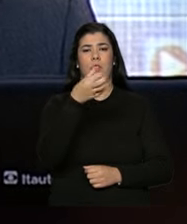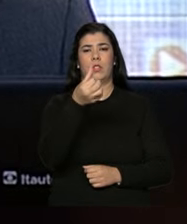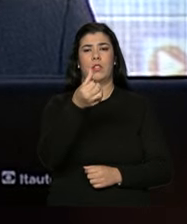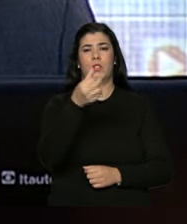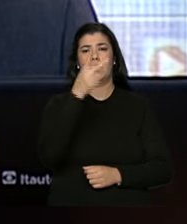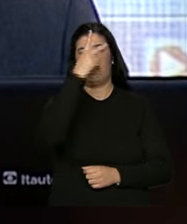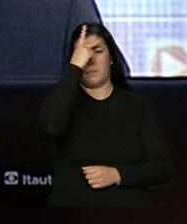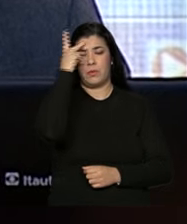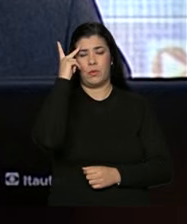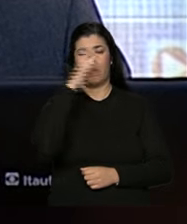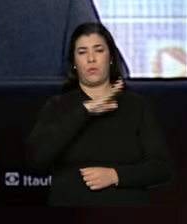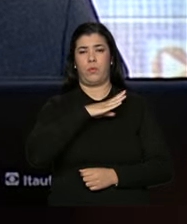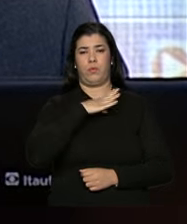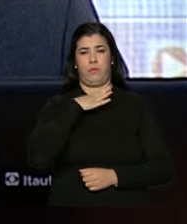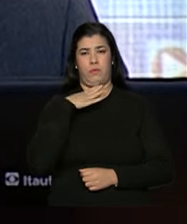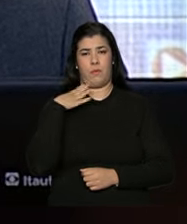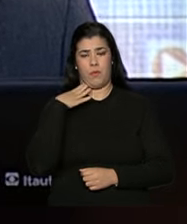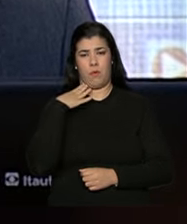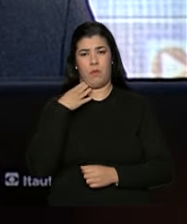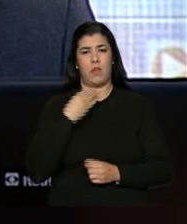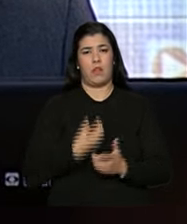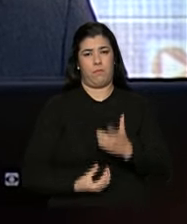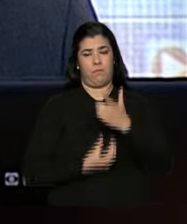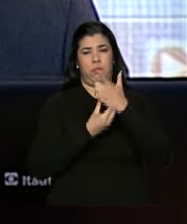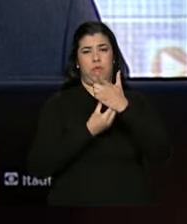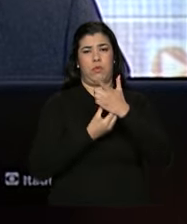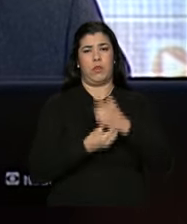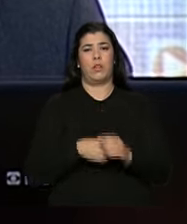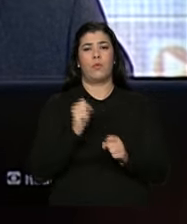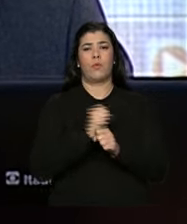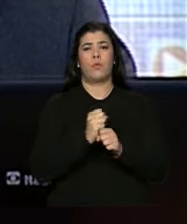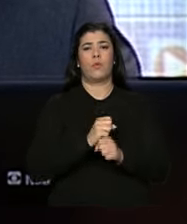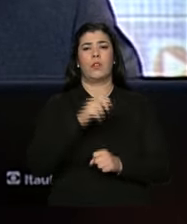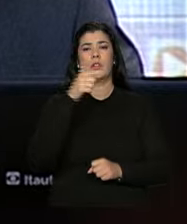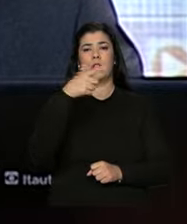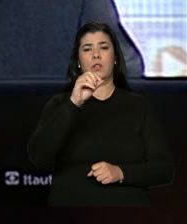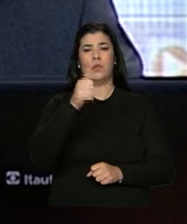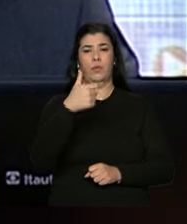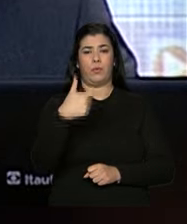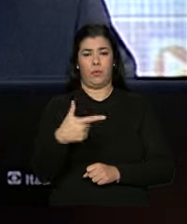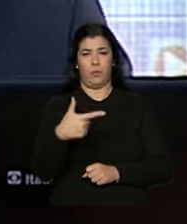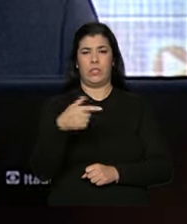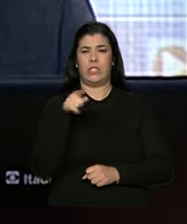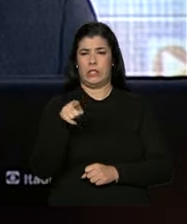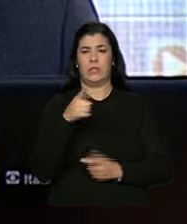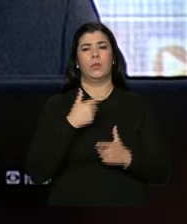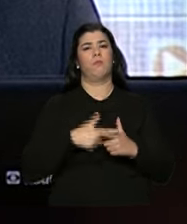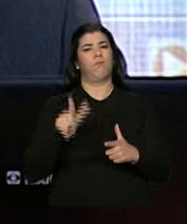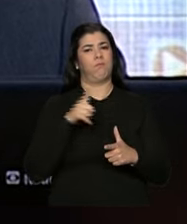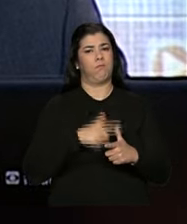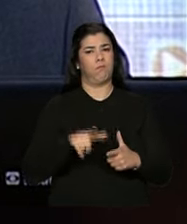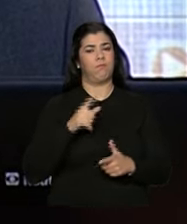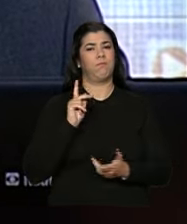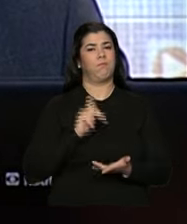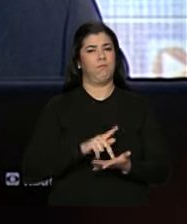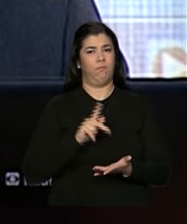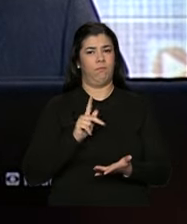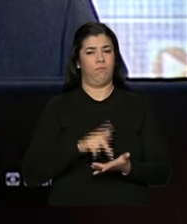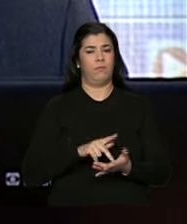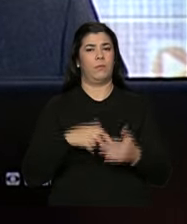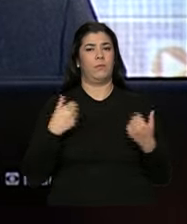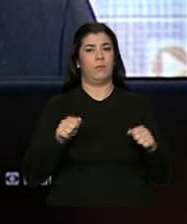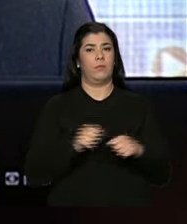por arma de fogo só no ano de 2012. Esse é um problema sério que tem que ser endereçado pelas